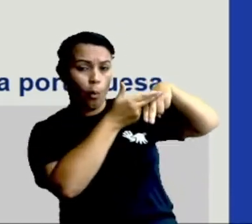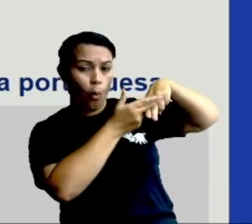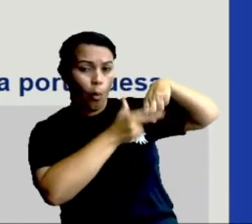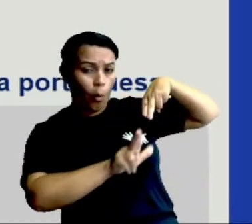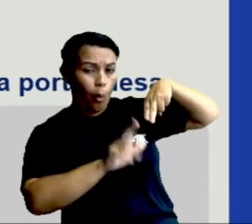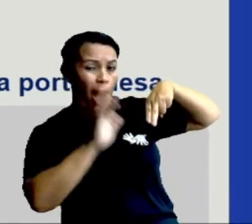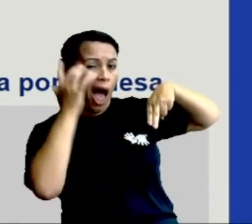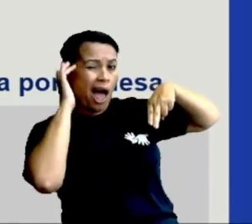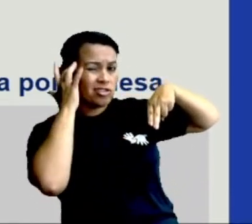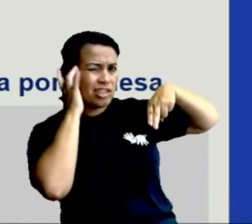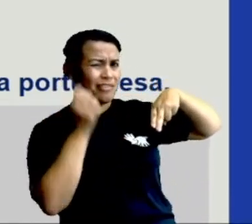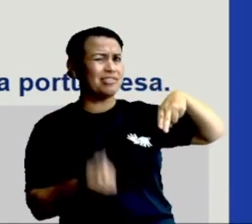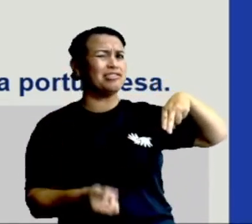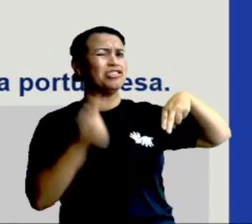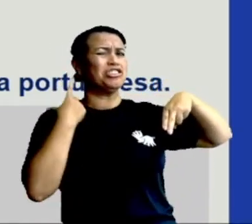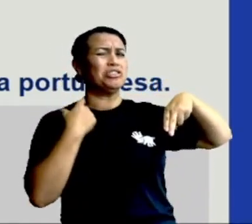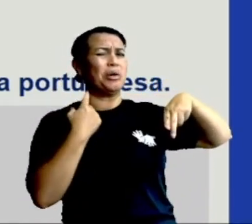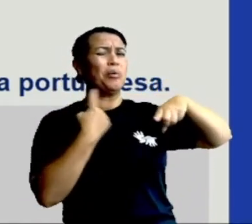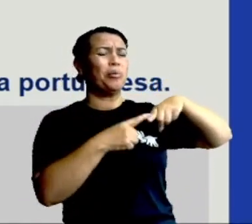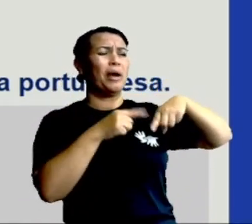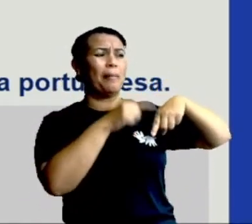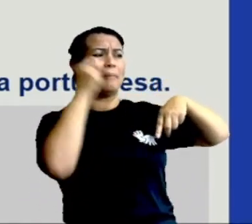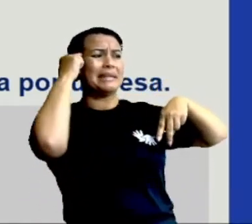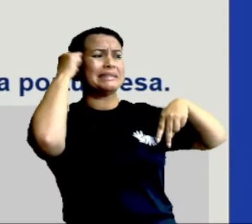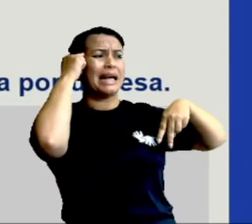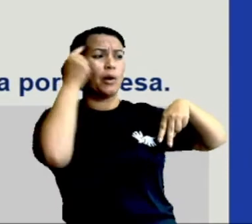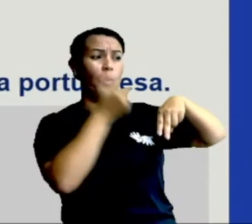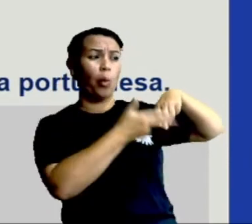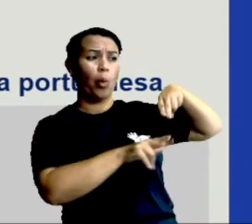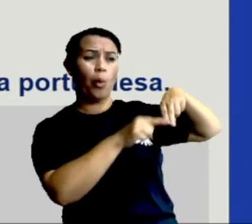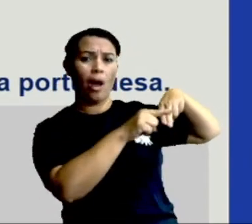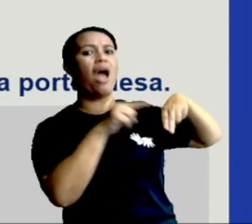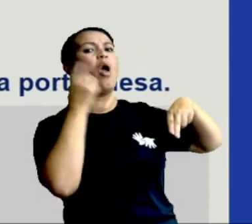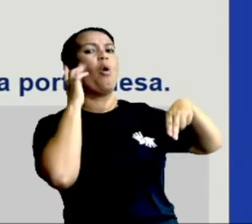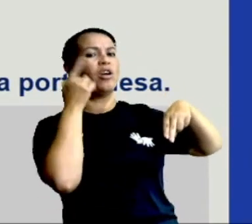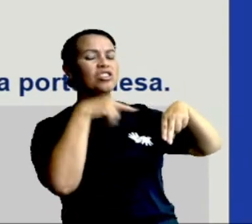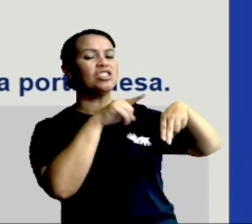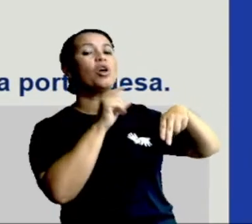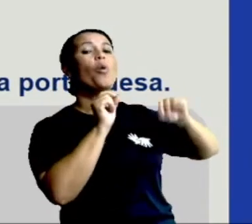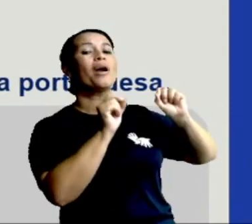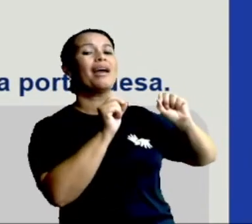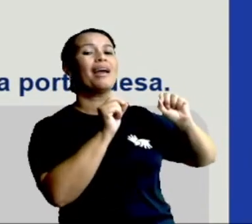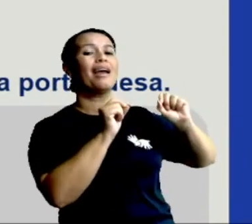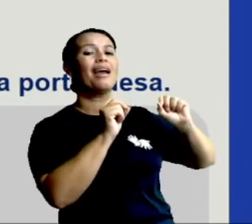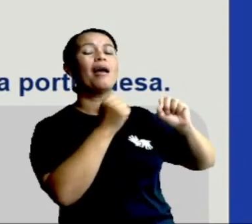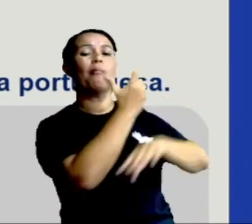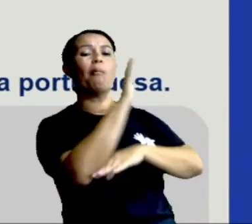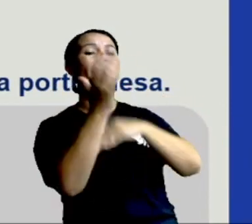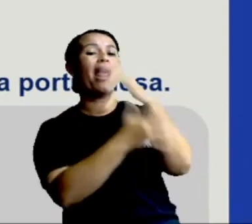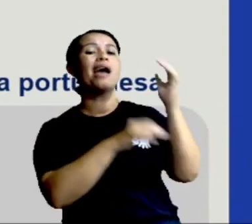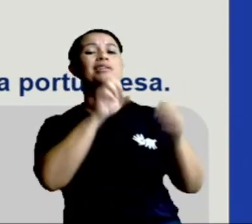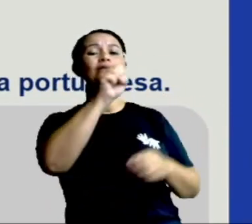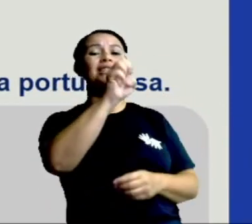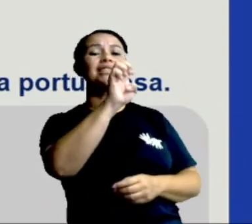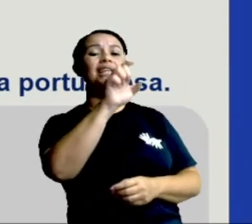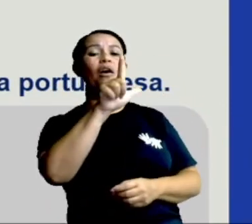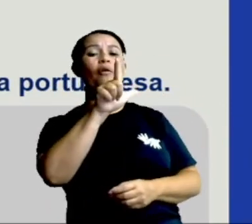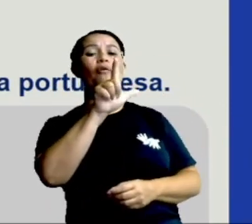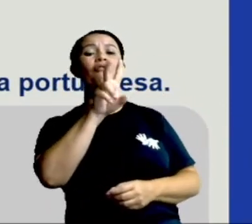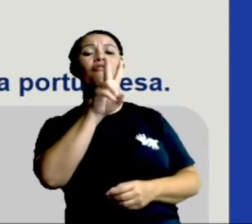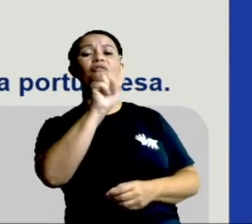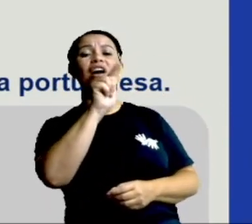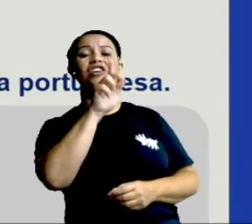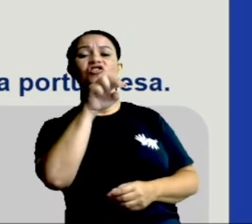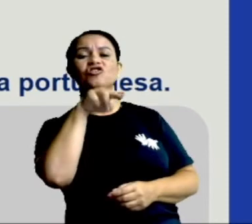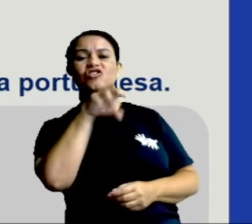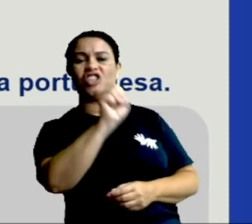roupa. Para eles era muito estranho, eles pensaram assim, são selvagens, então começaram a chamar de selvagens essas pessoas,